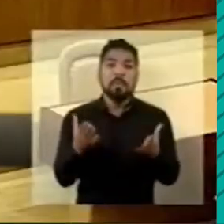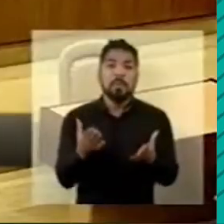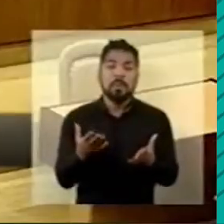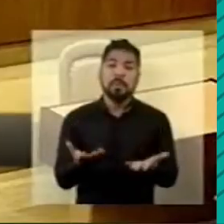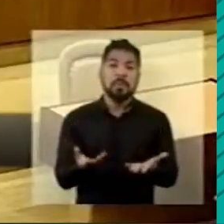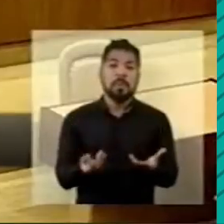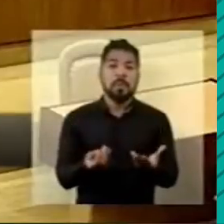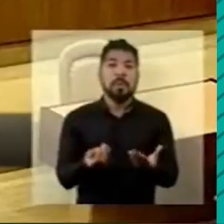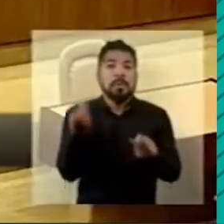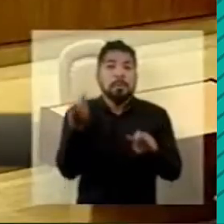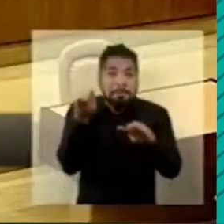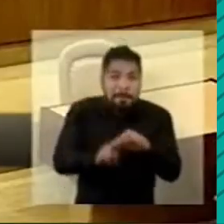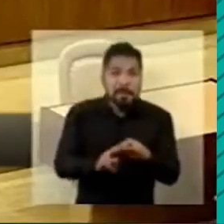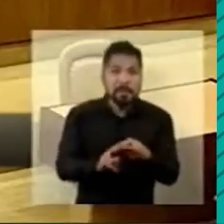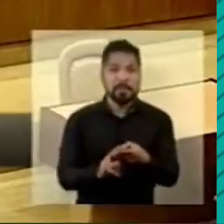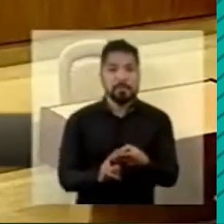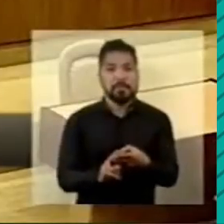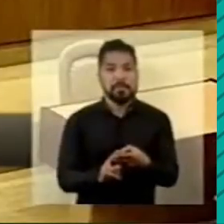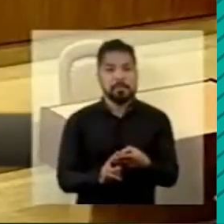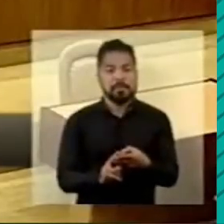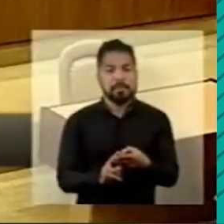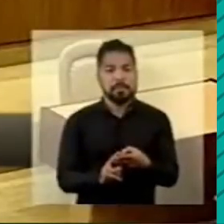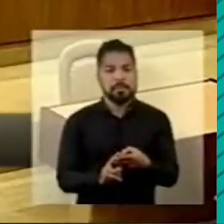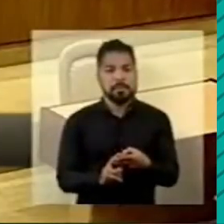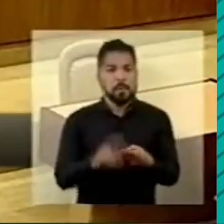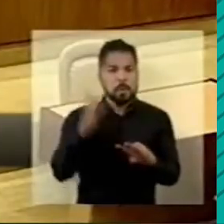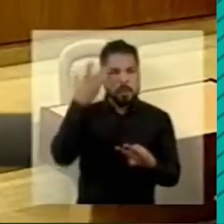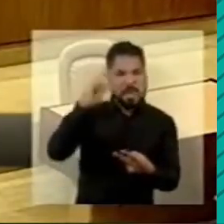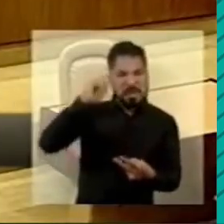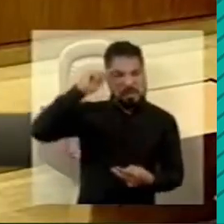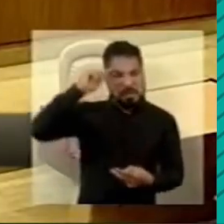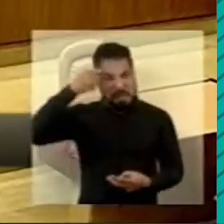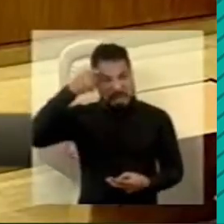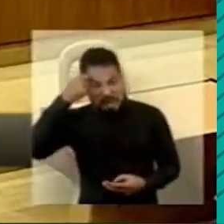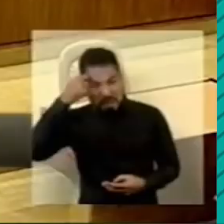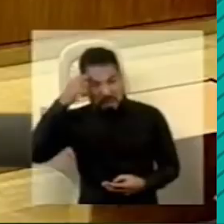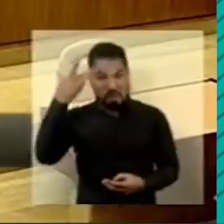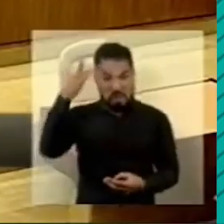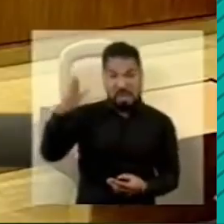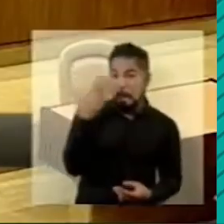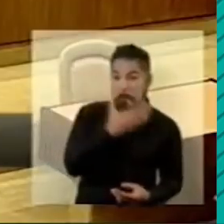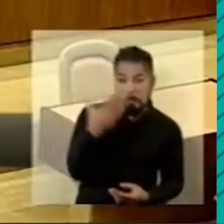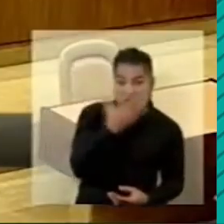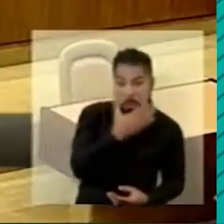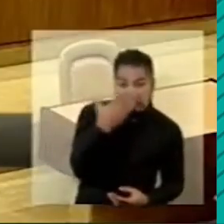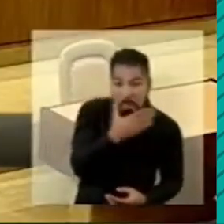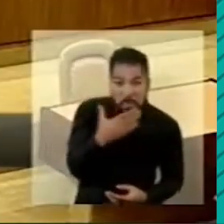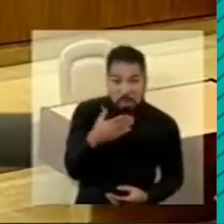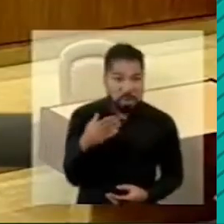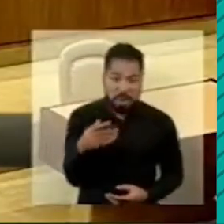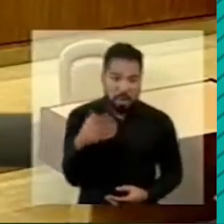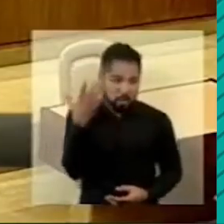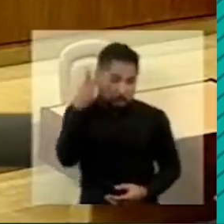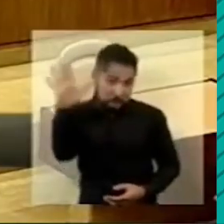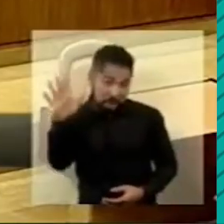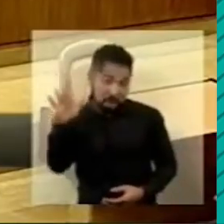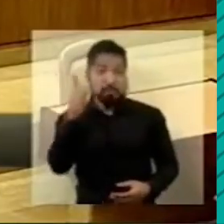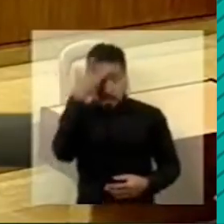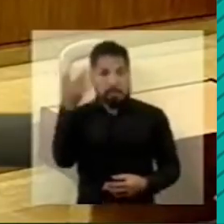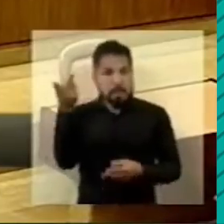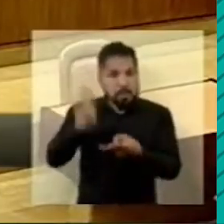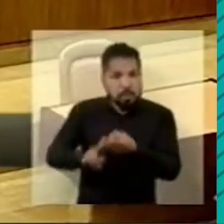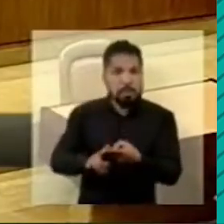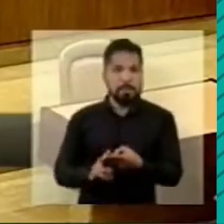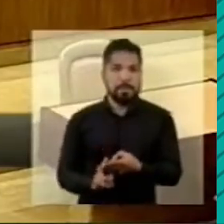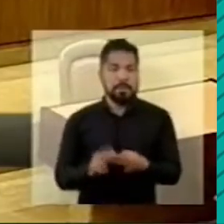e presos. Não sei se eram pretos, não sei se eram putas, como se consegue dizer, mas ficavam presas